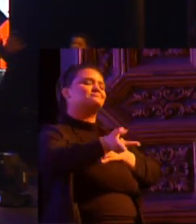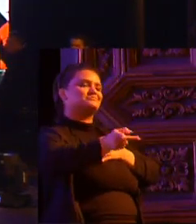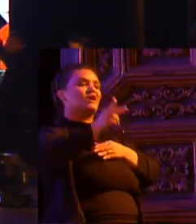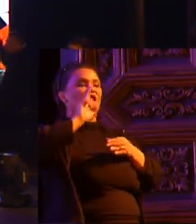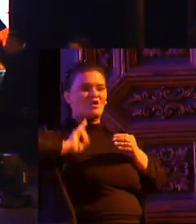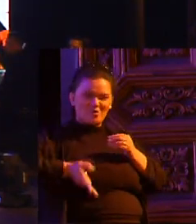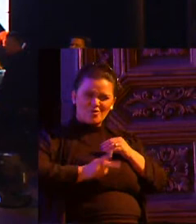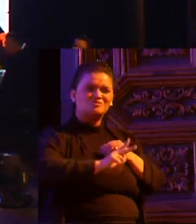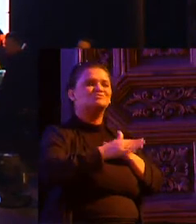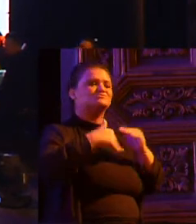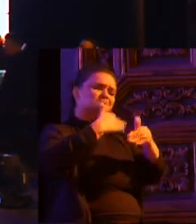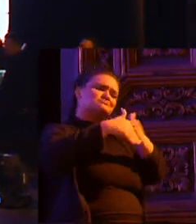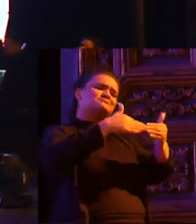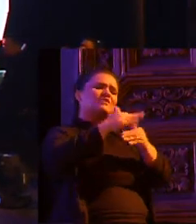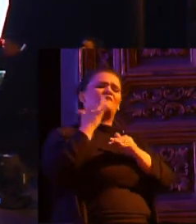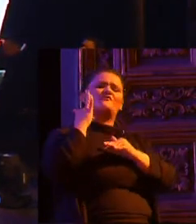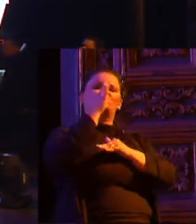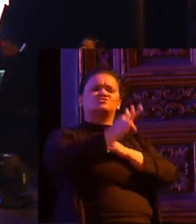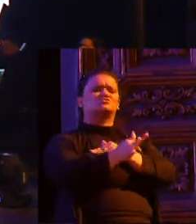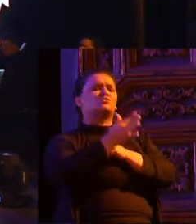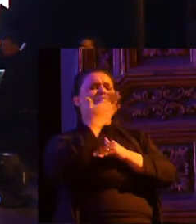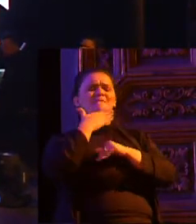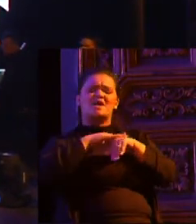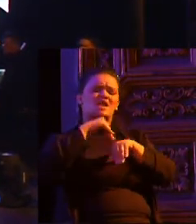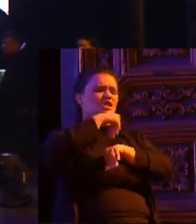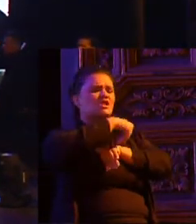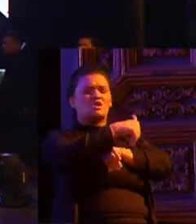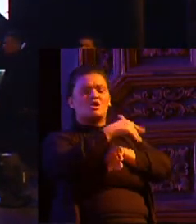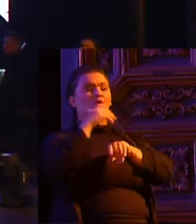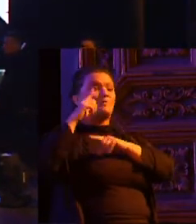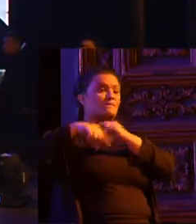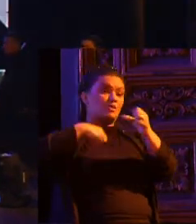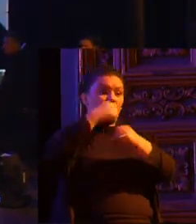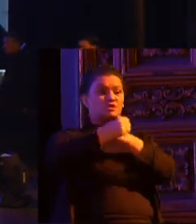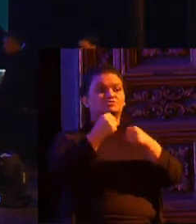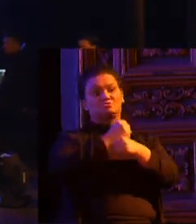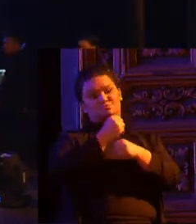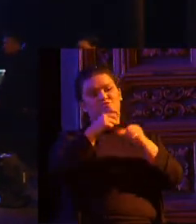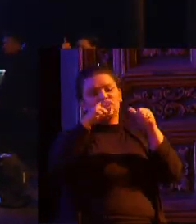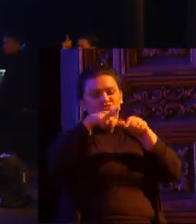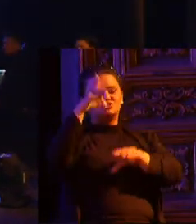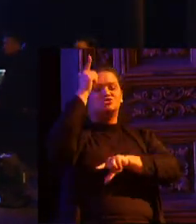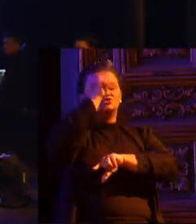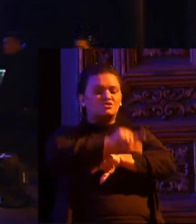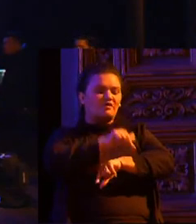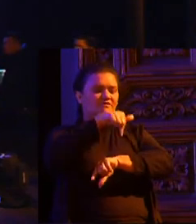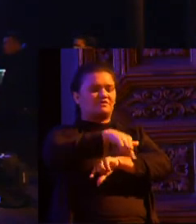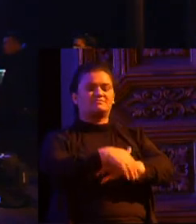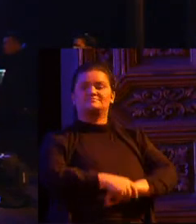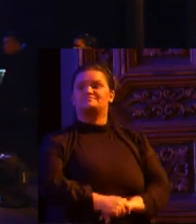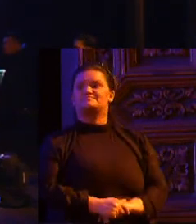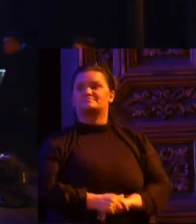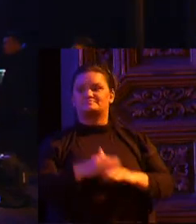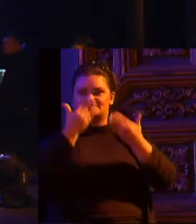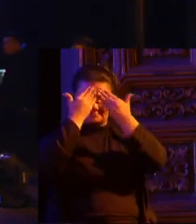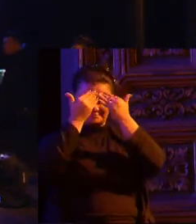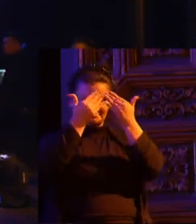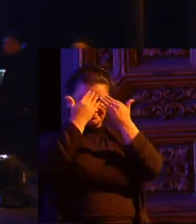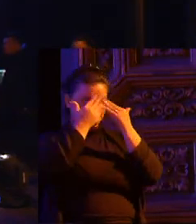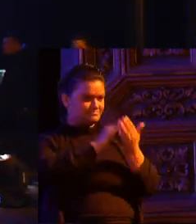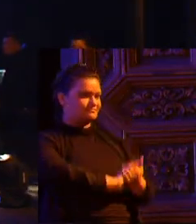Continuem produzindo cada vez mais e melhor, para que no ano que vem estejam aqui novamente. Valeu, gente, era isso que eu queria